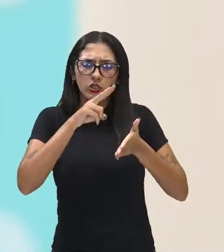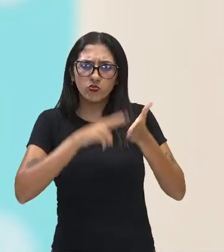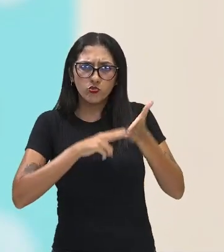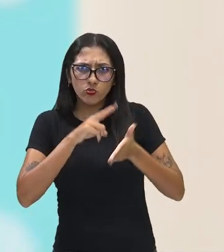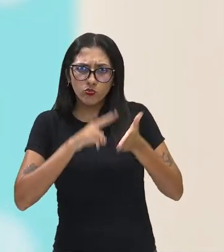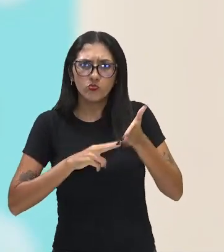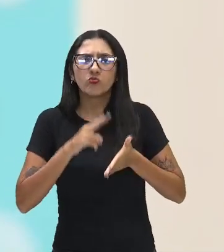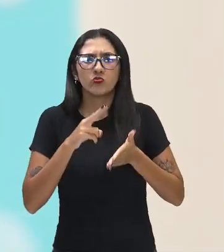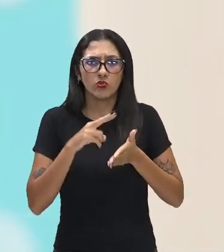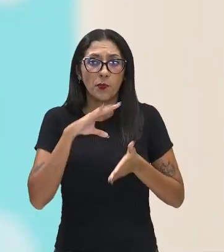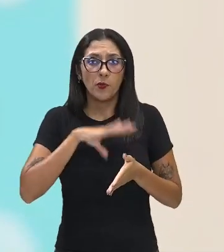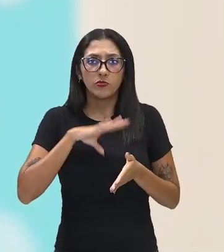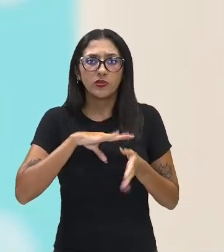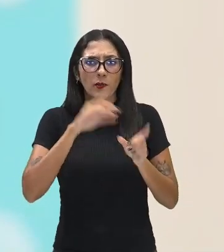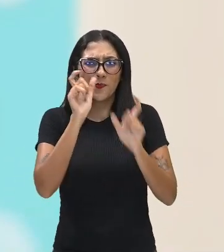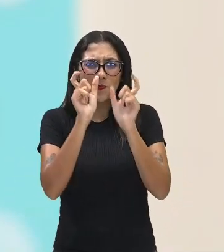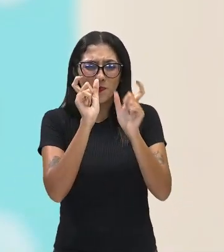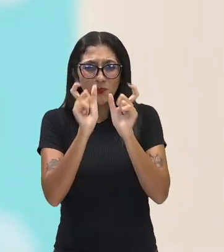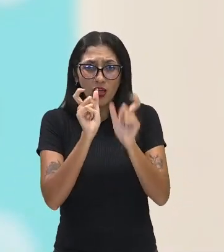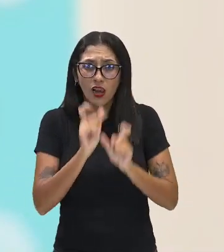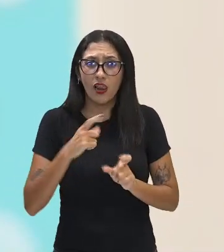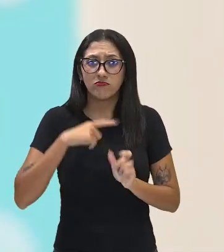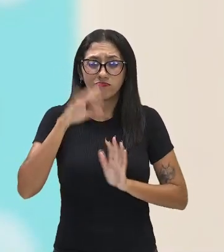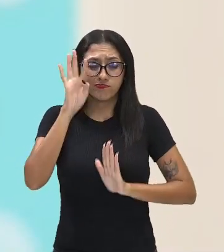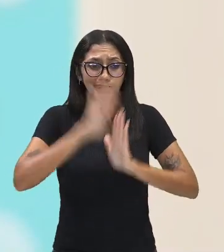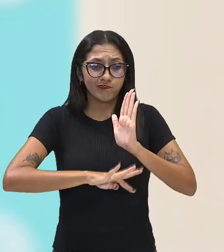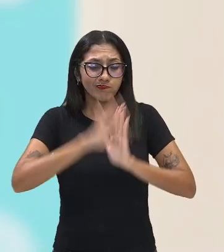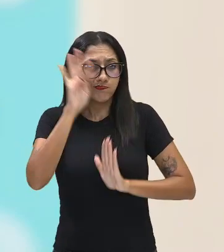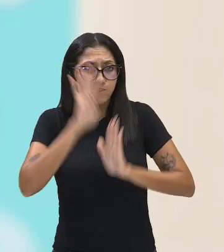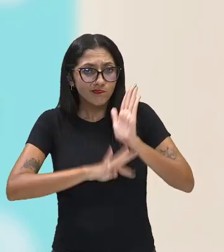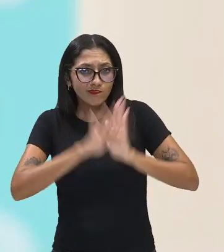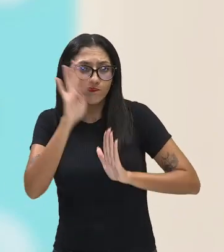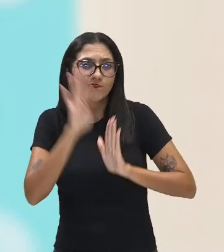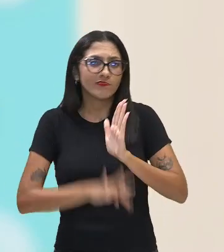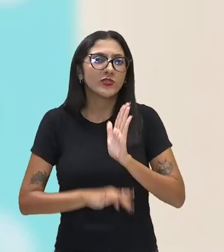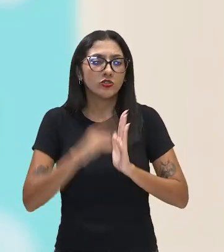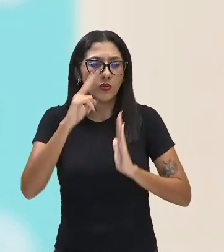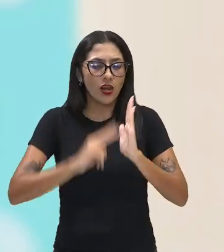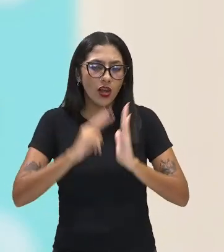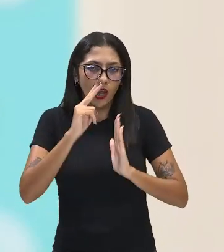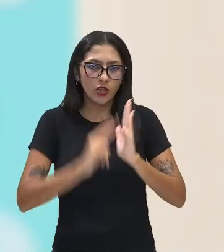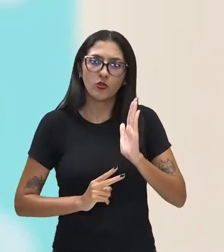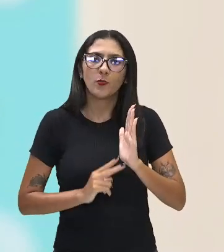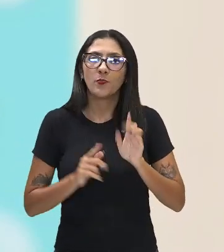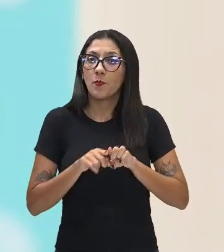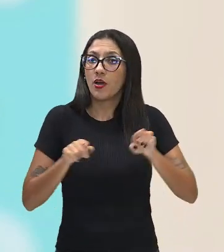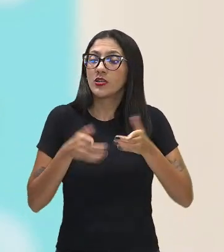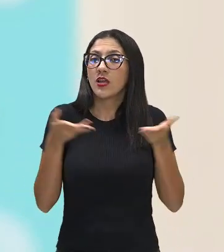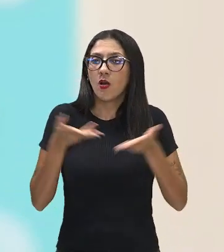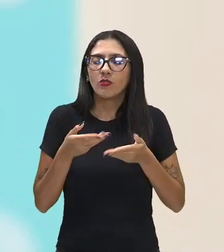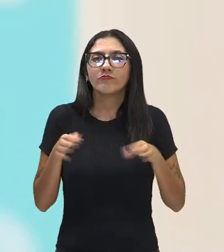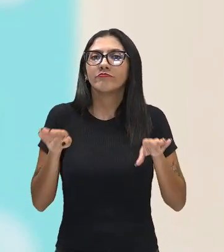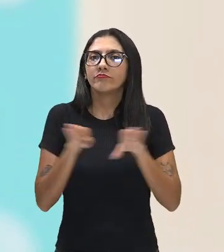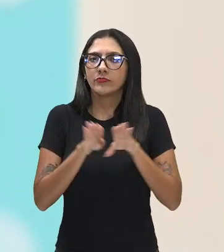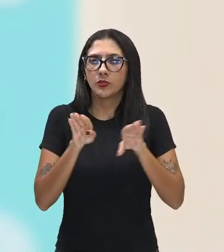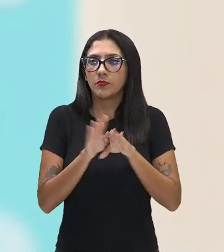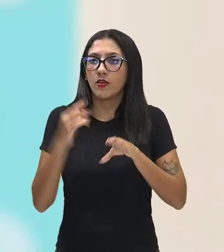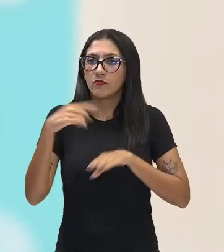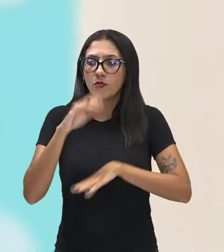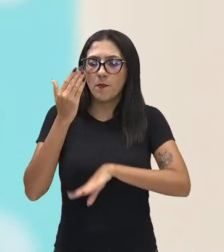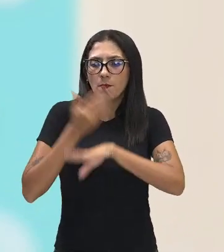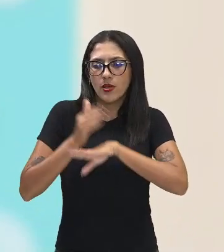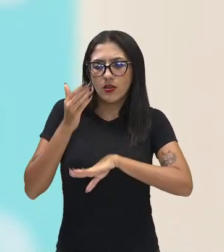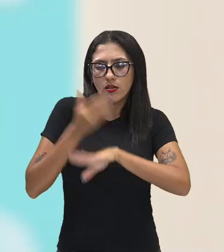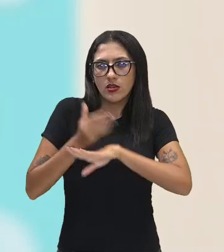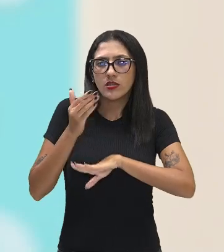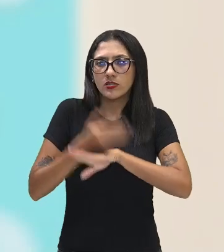ter textos, muitos textos aqui para ler, mas esse é o momento para você também exercitar a sua leitura, que isso